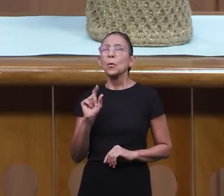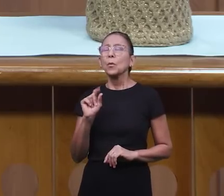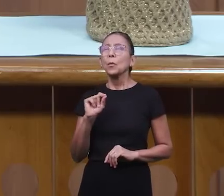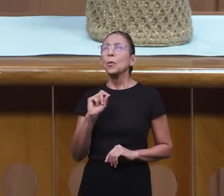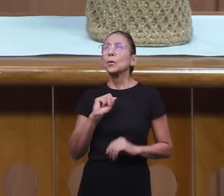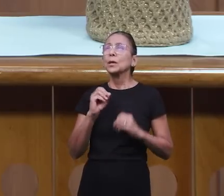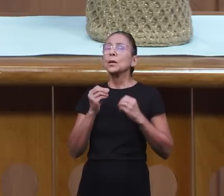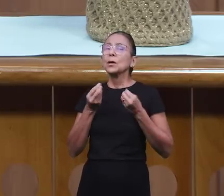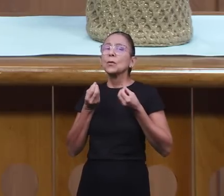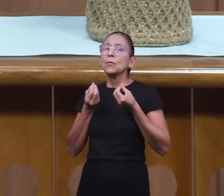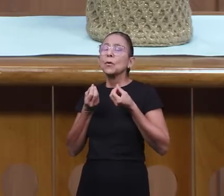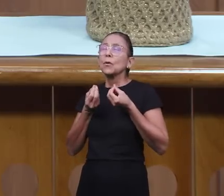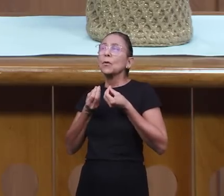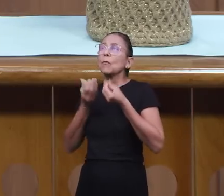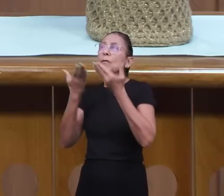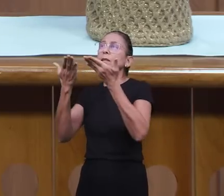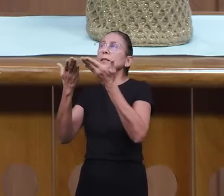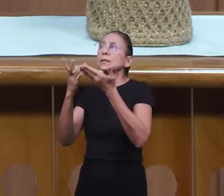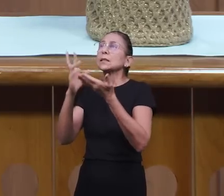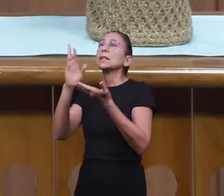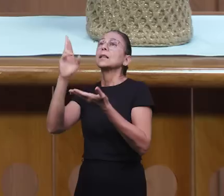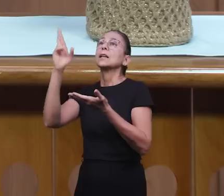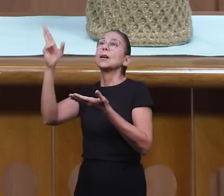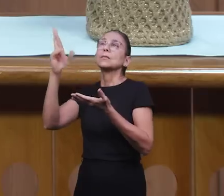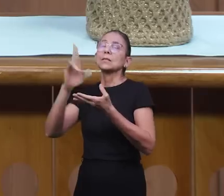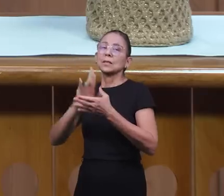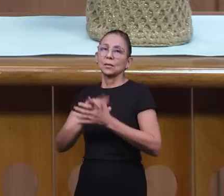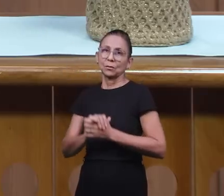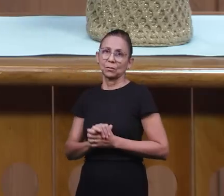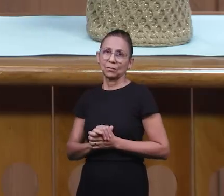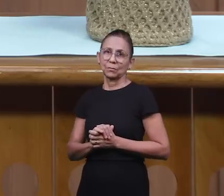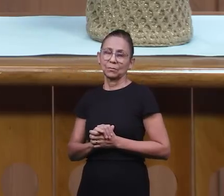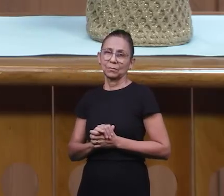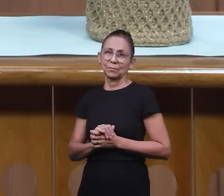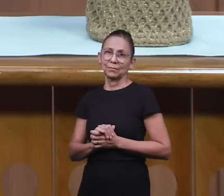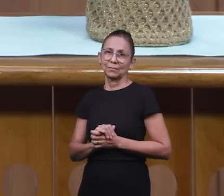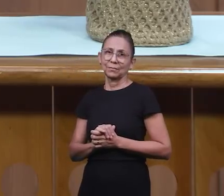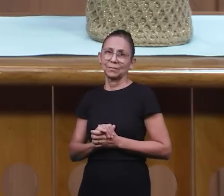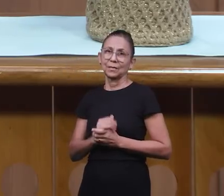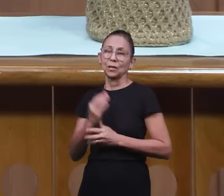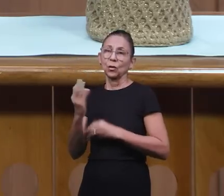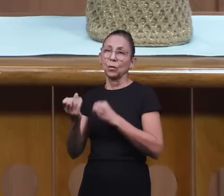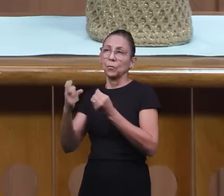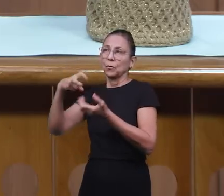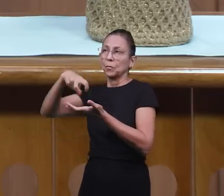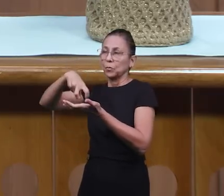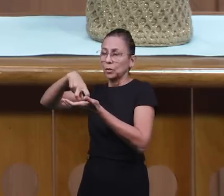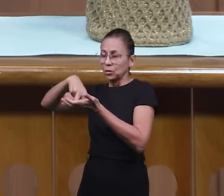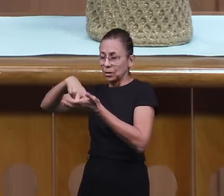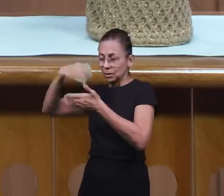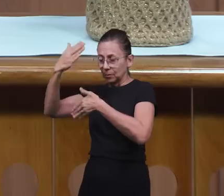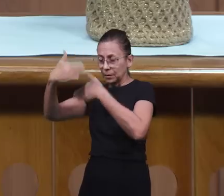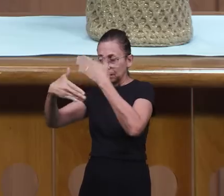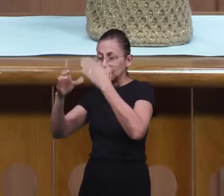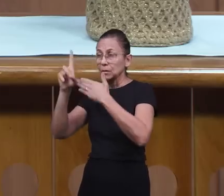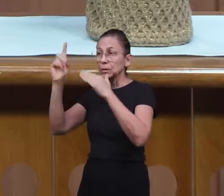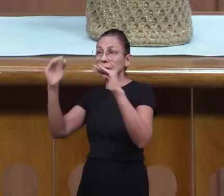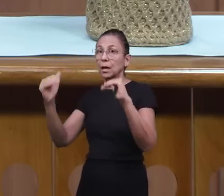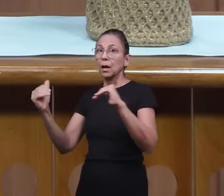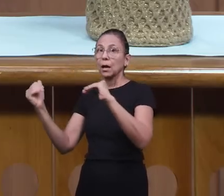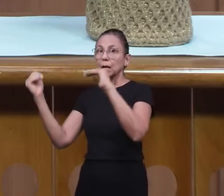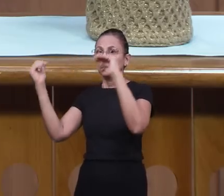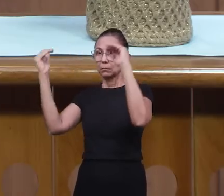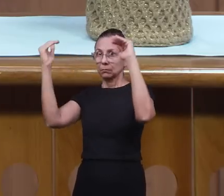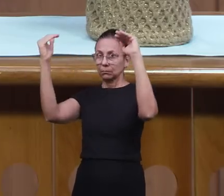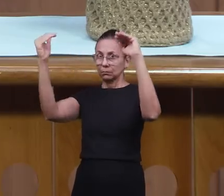e me inclinarei ante o Deus Altíssimo, mostrando exatamente que o culto do Velho Testamento era feito dentro desse